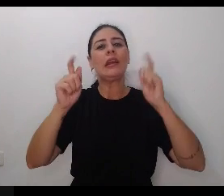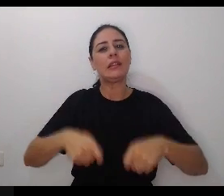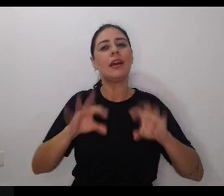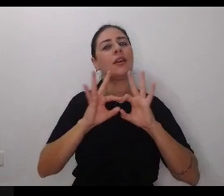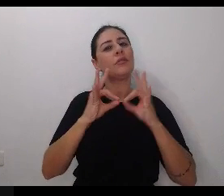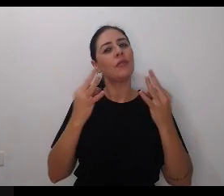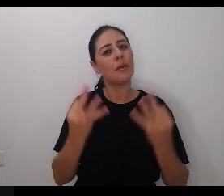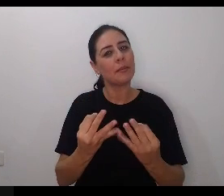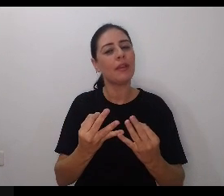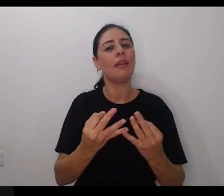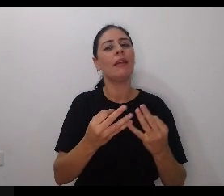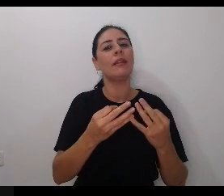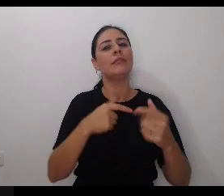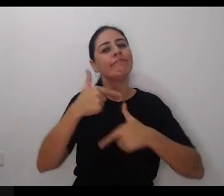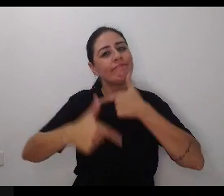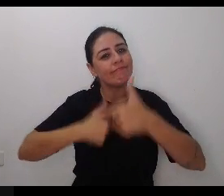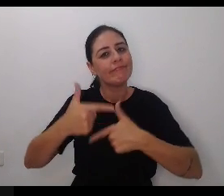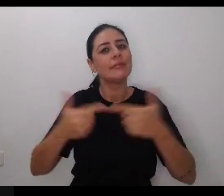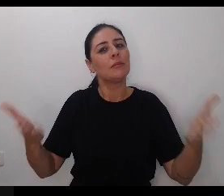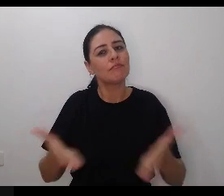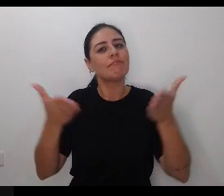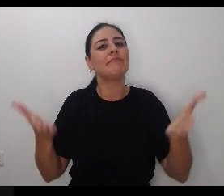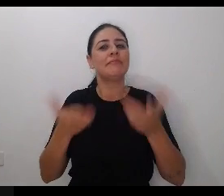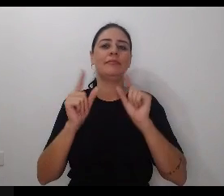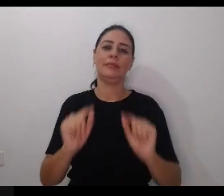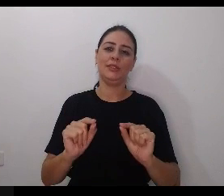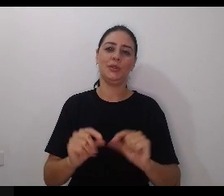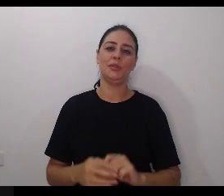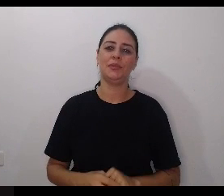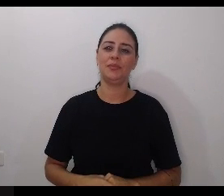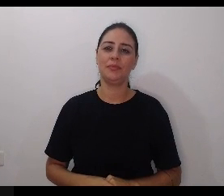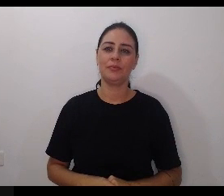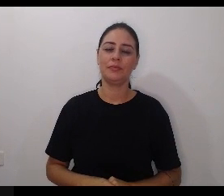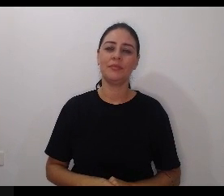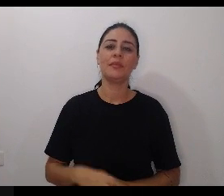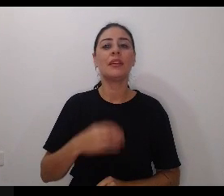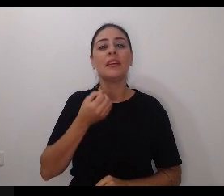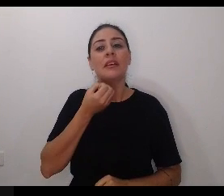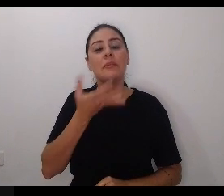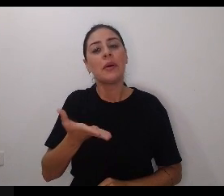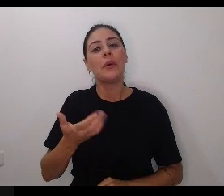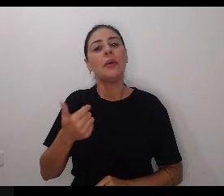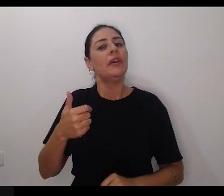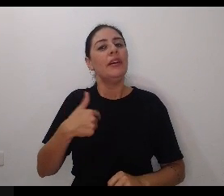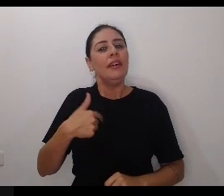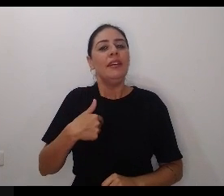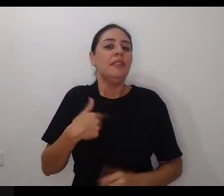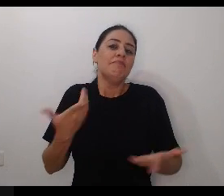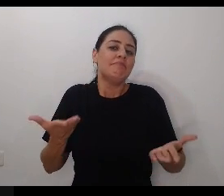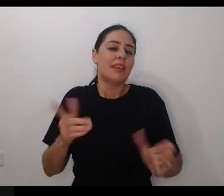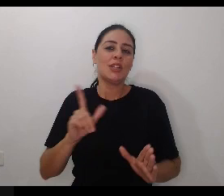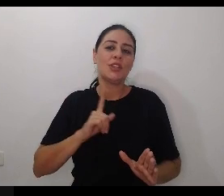Cuidar uns dos outros, ter responsabilidade social, também são aprendizados muito importantes nesse tempo e que as